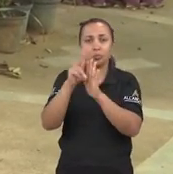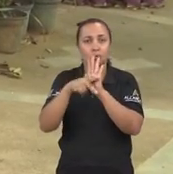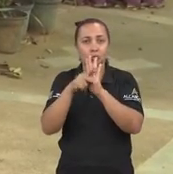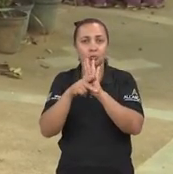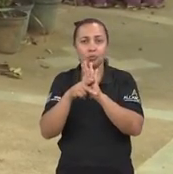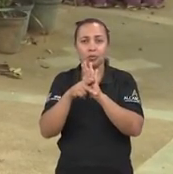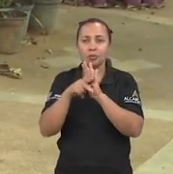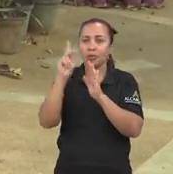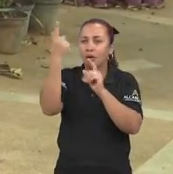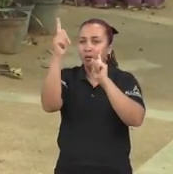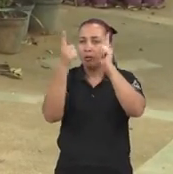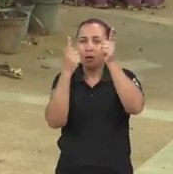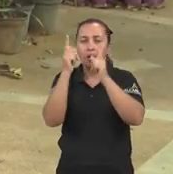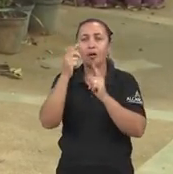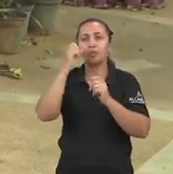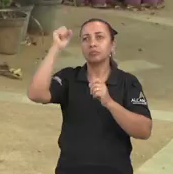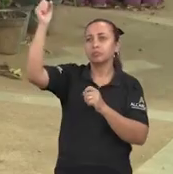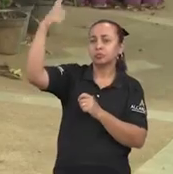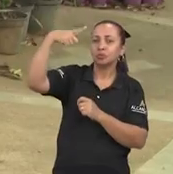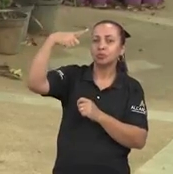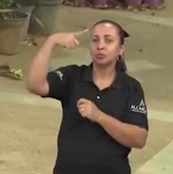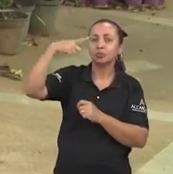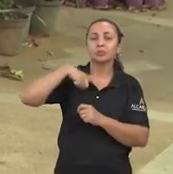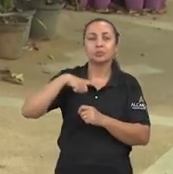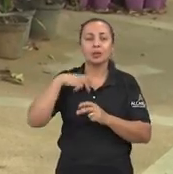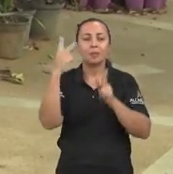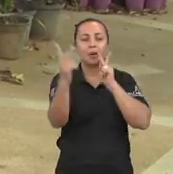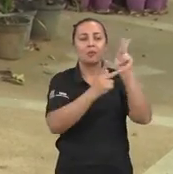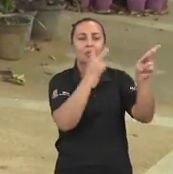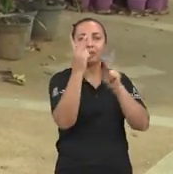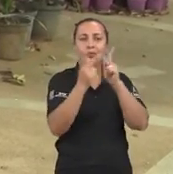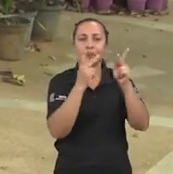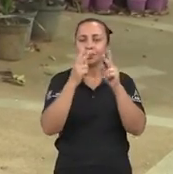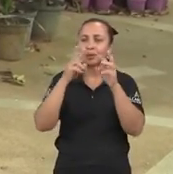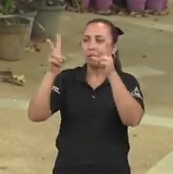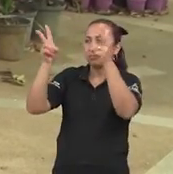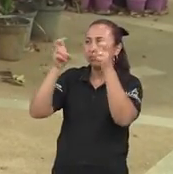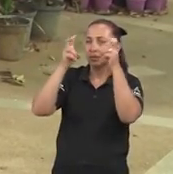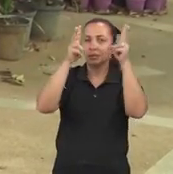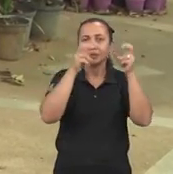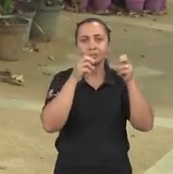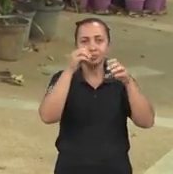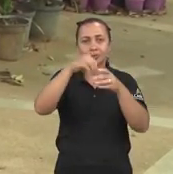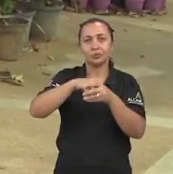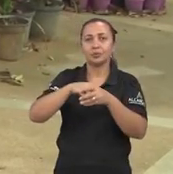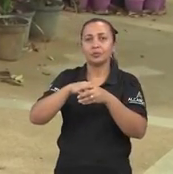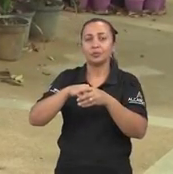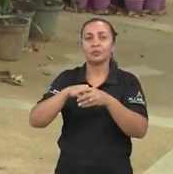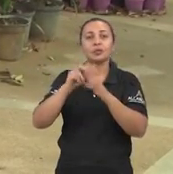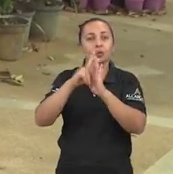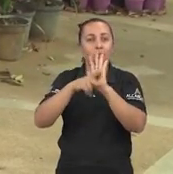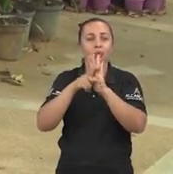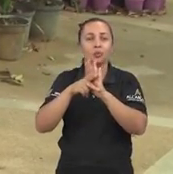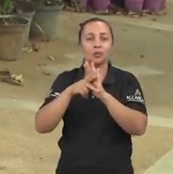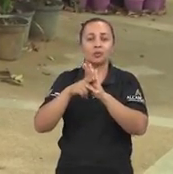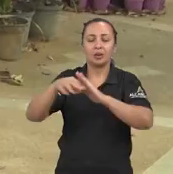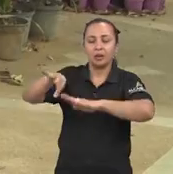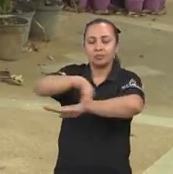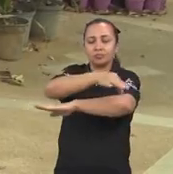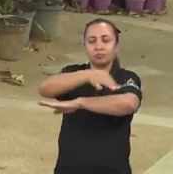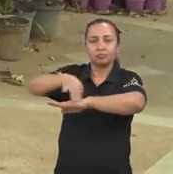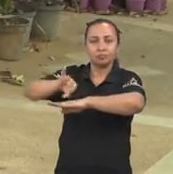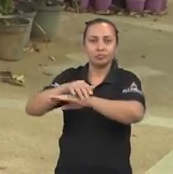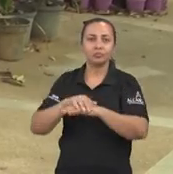posição geográfica em relação ao sol em relação à os ventos né que dois critério importante dentro do projeto arquitetônico né